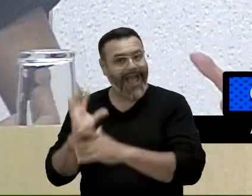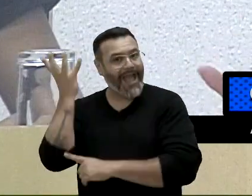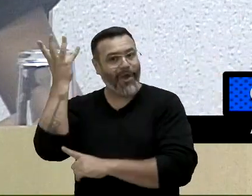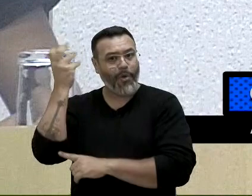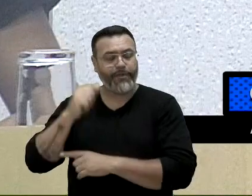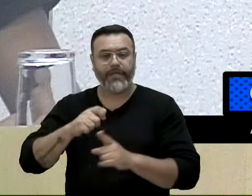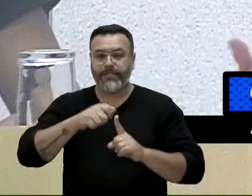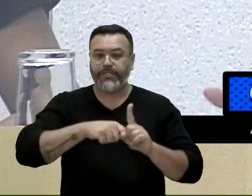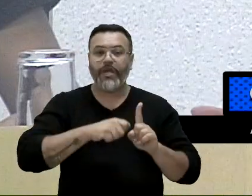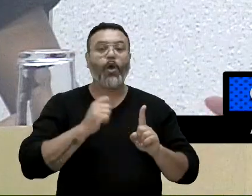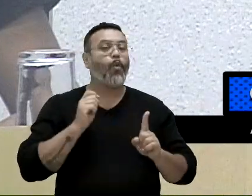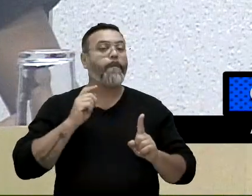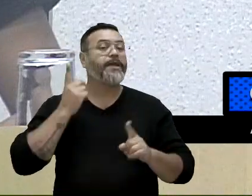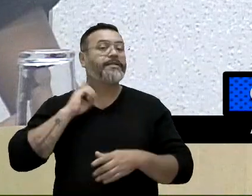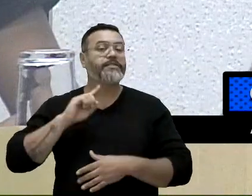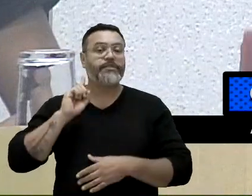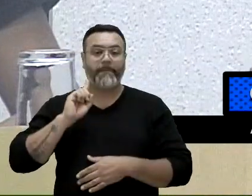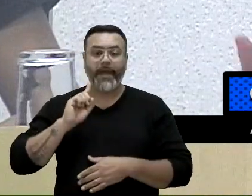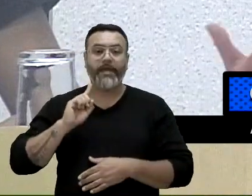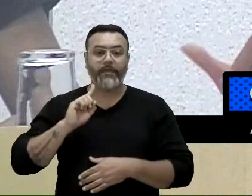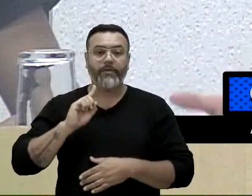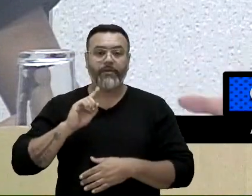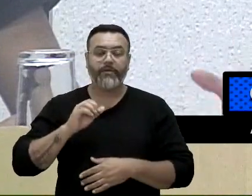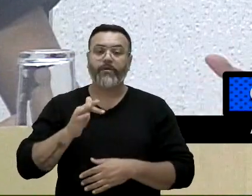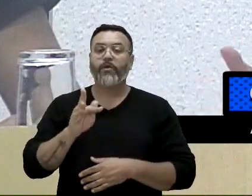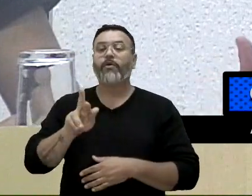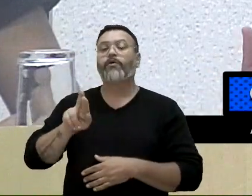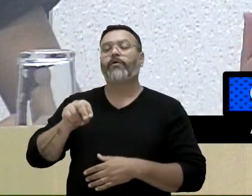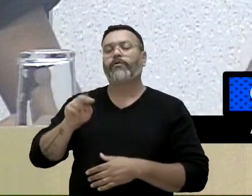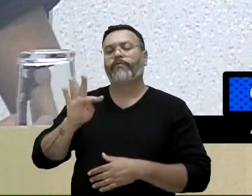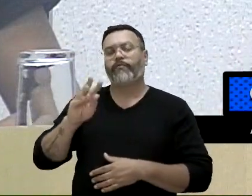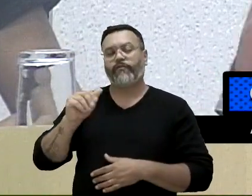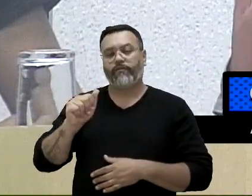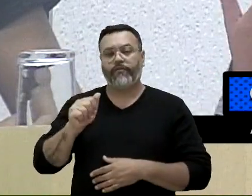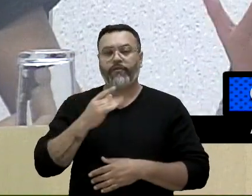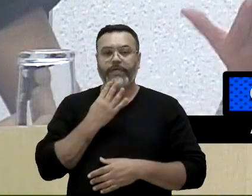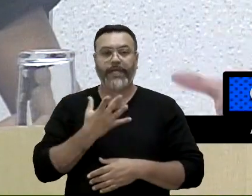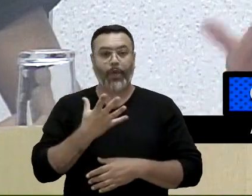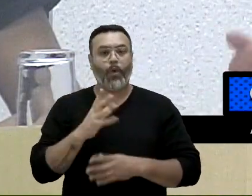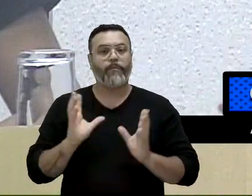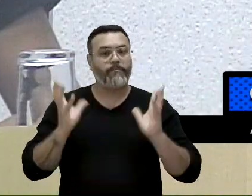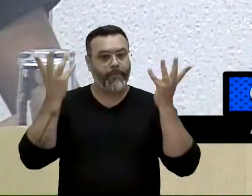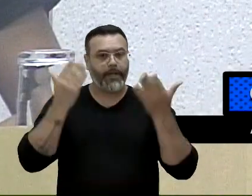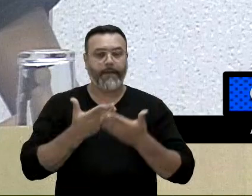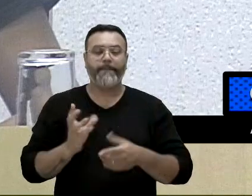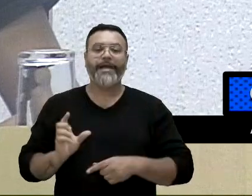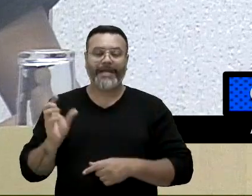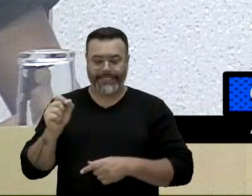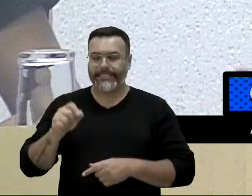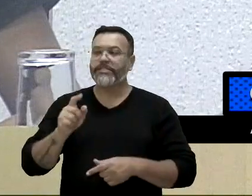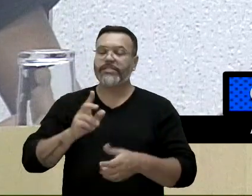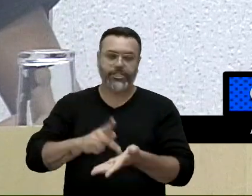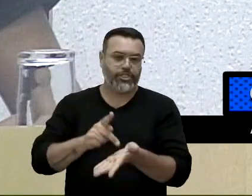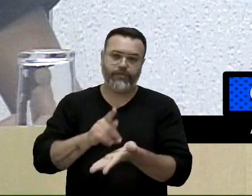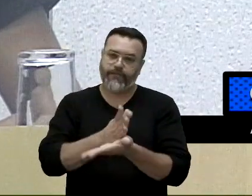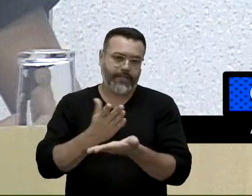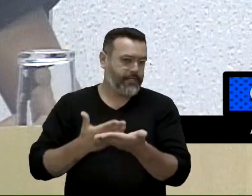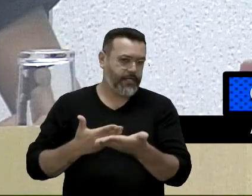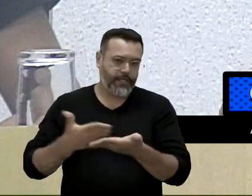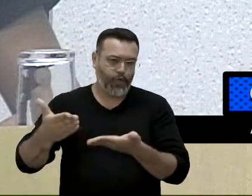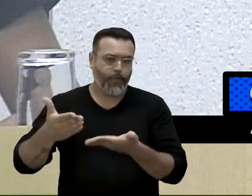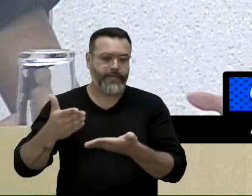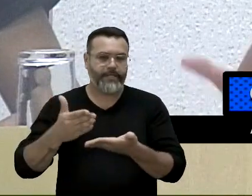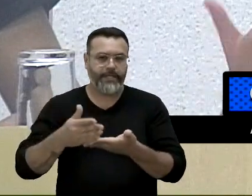mês de maio como Maio Furta Cor, né, para fazer essa campanha, para que a gente possa trabalhar em cima de